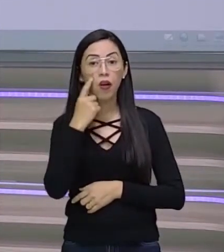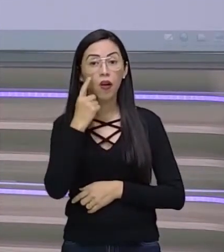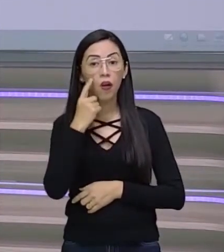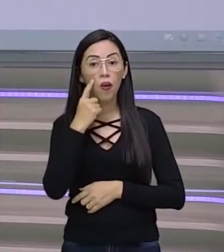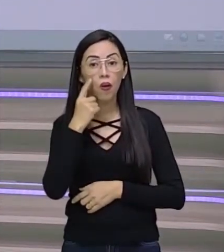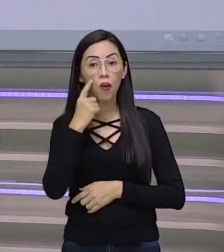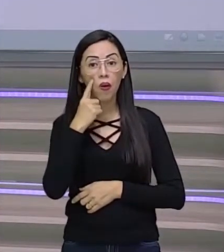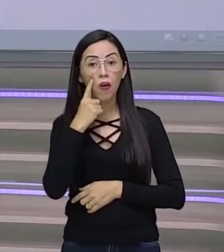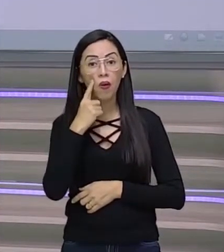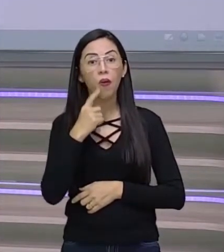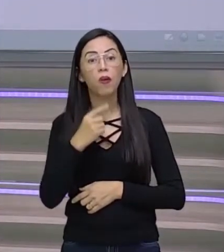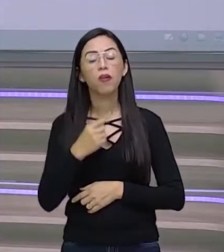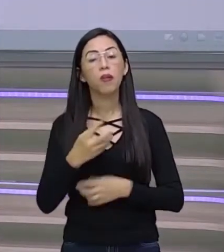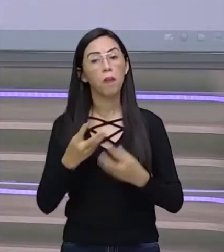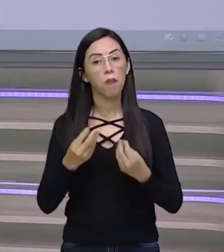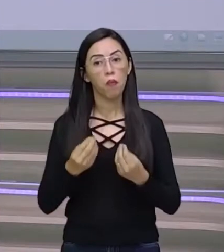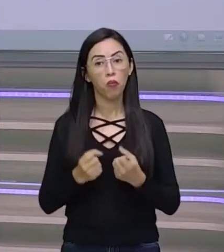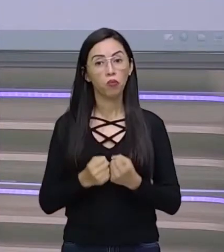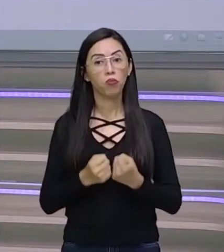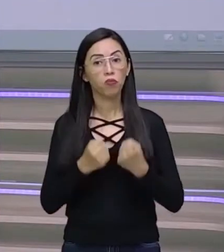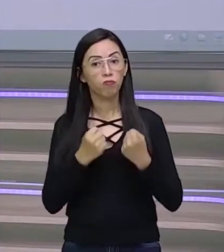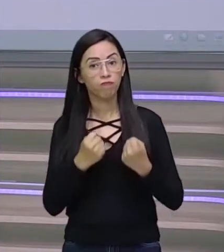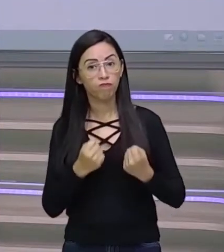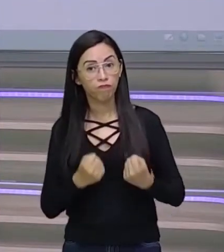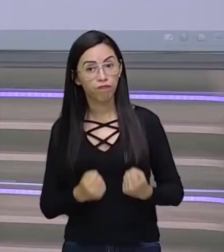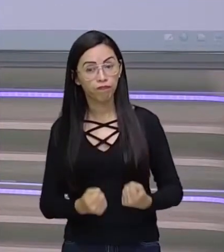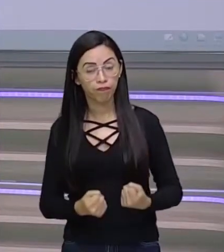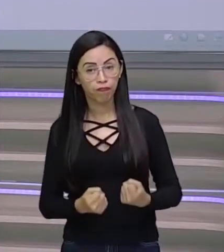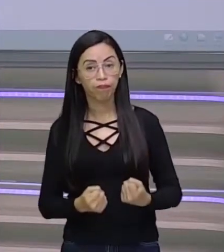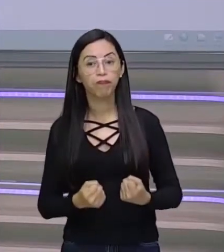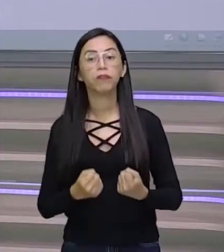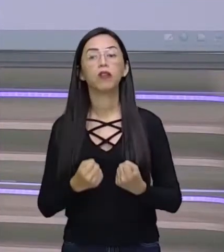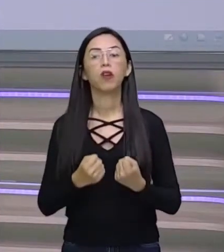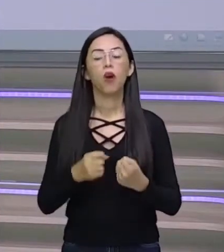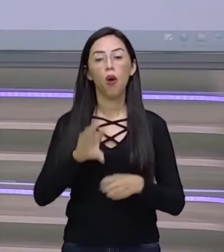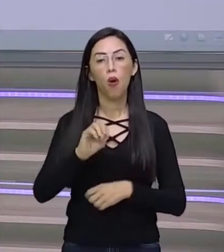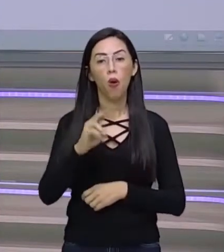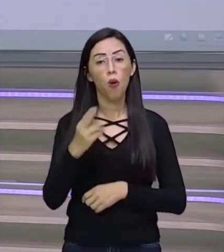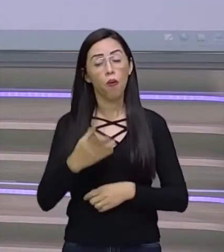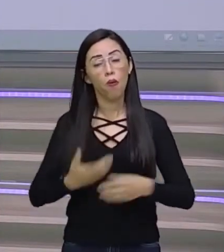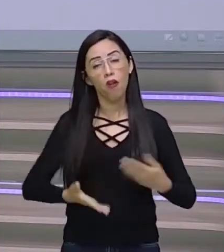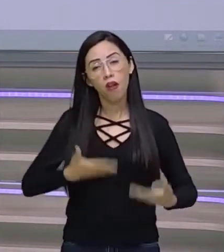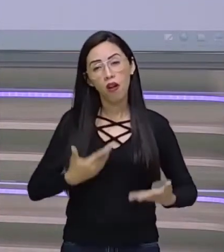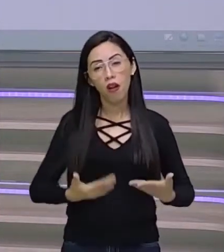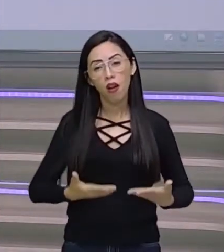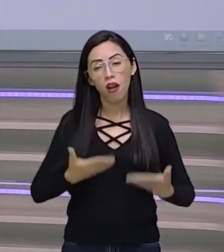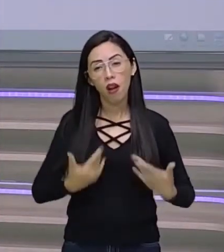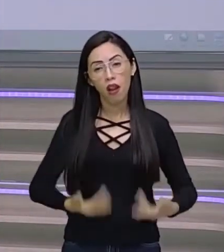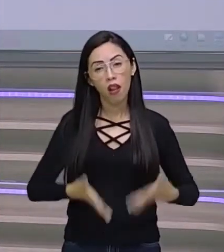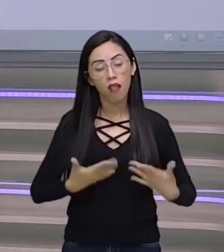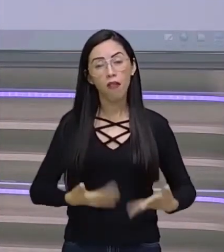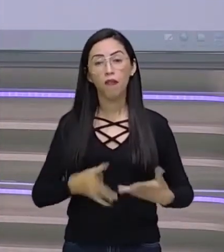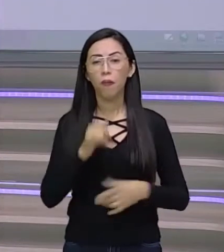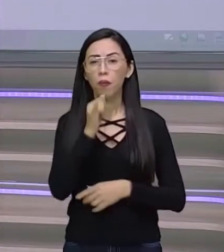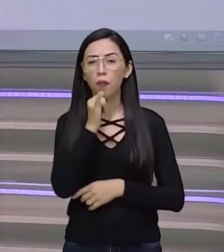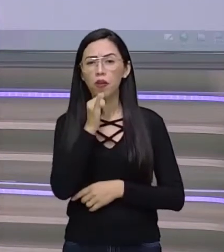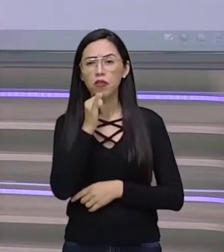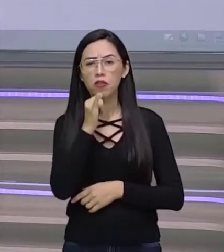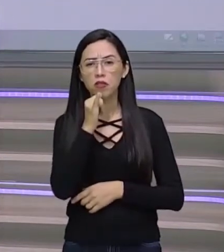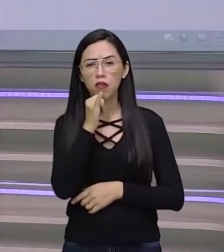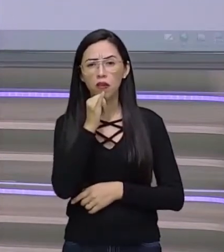quando é muito grande, ou submúltiplos, quando é muito pequeno. Quando aqui é múltiplos, muito, muito